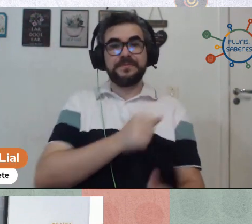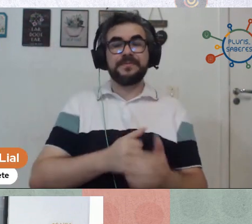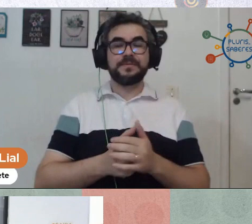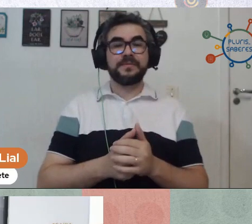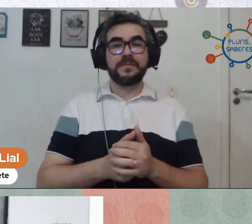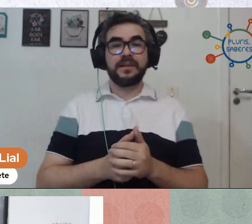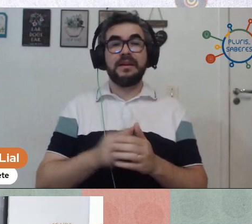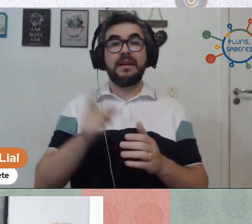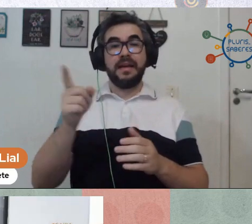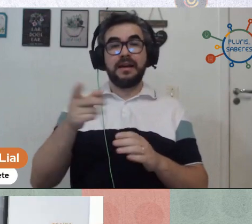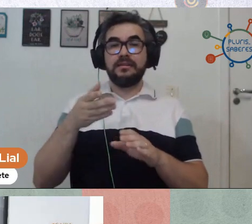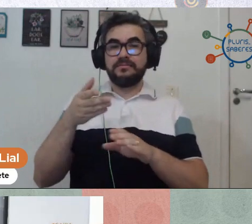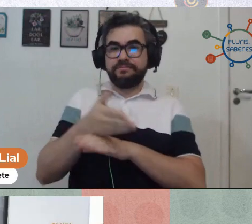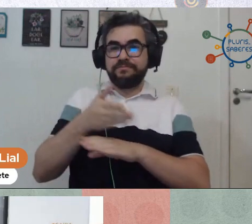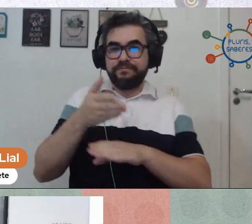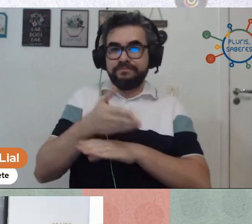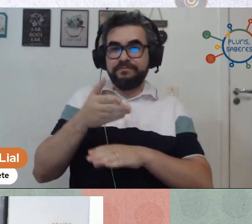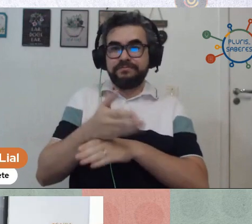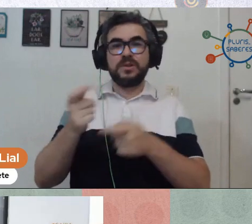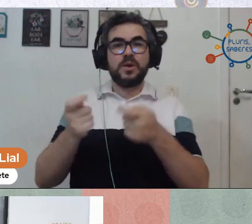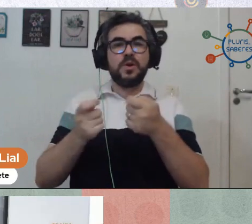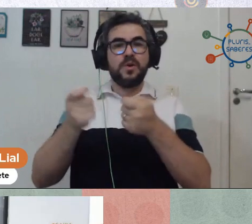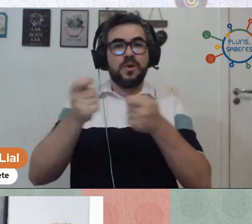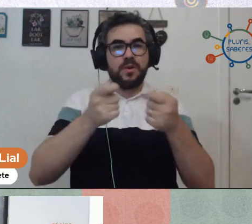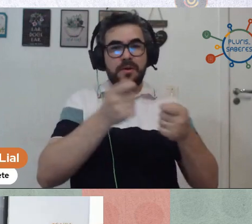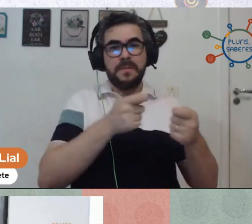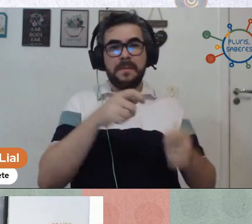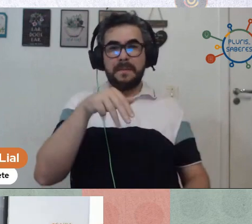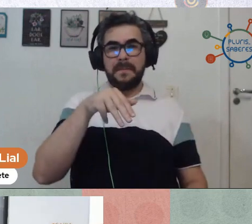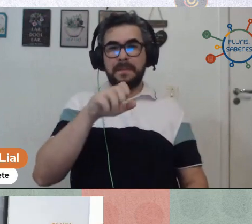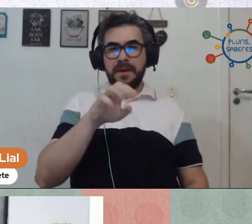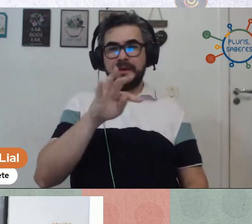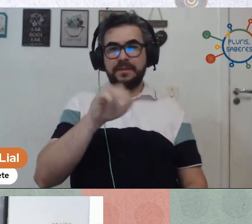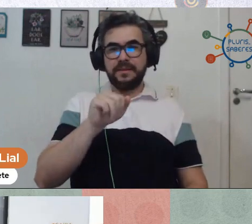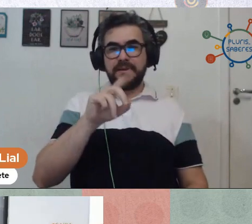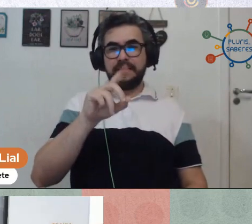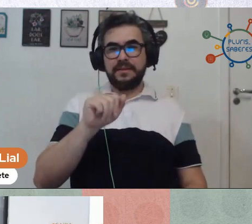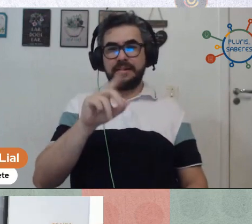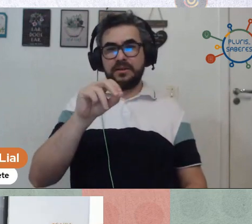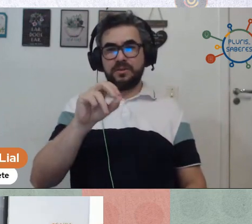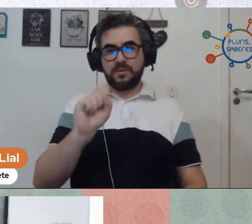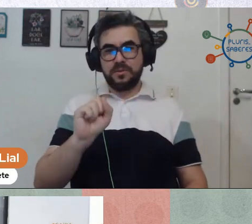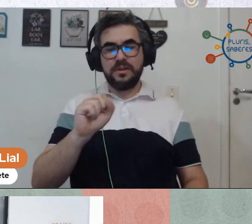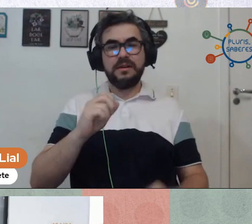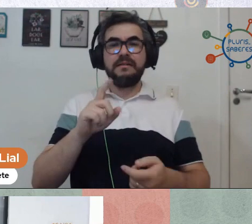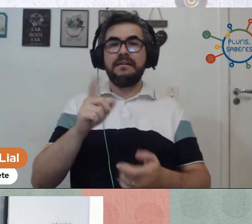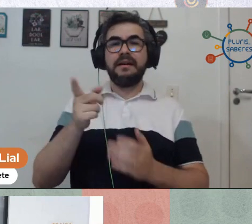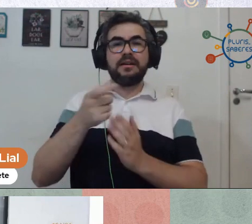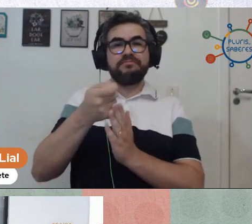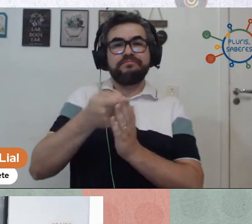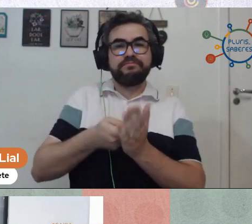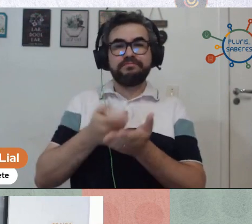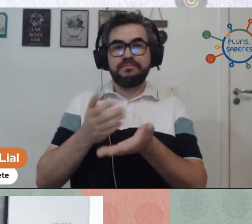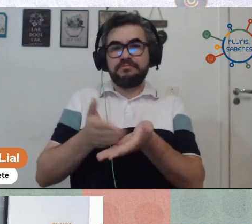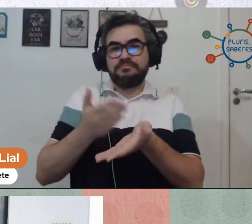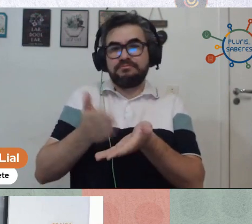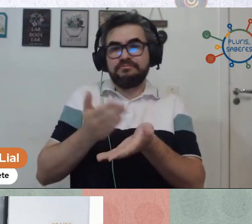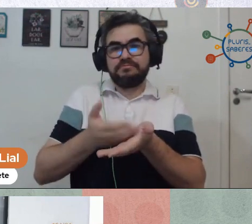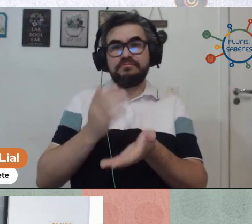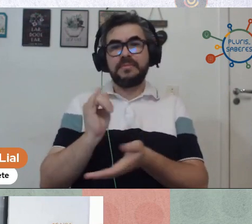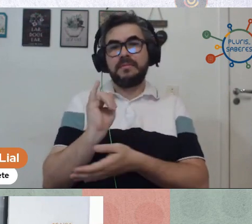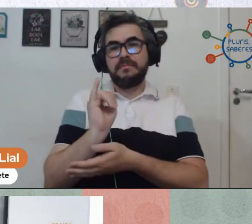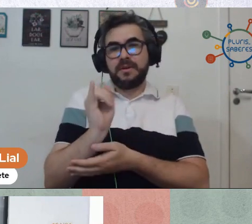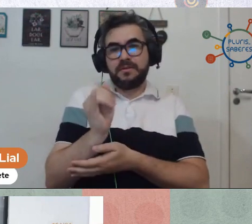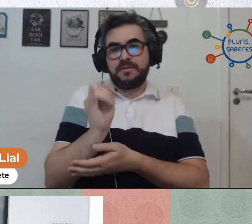de documentos arquivísticos digitais da Fiocruz, um manual, né, de aplicação para a fase de produção de documentos.